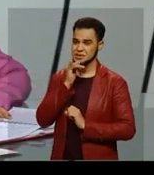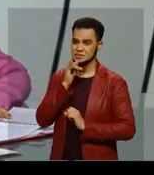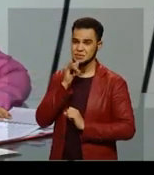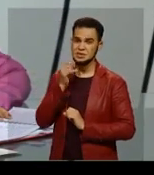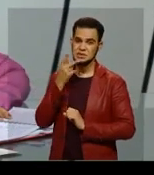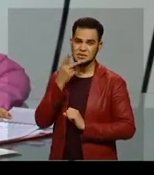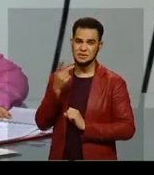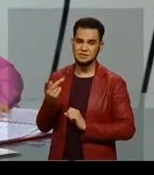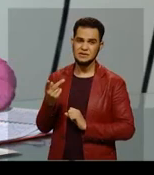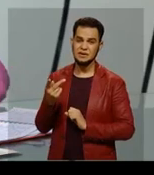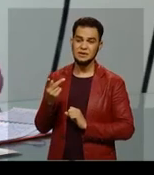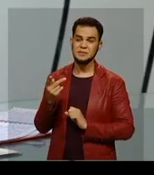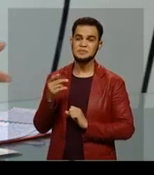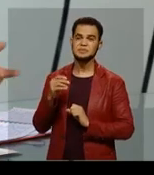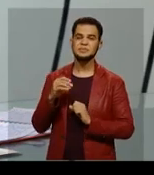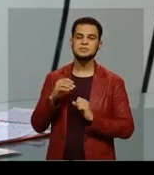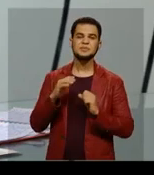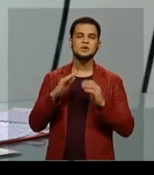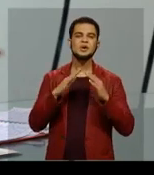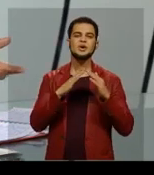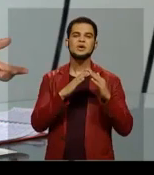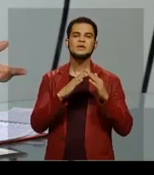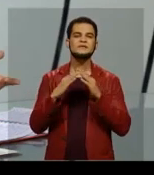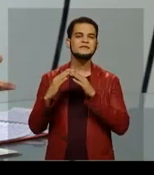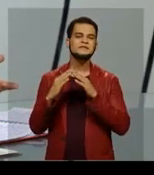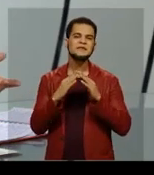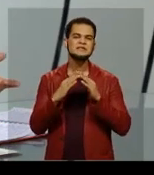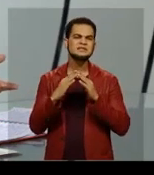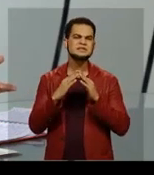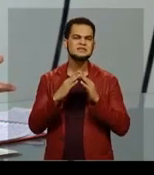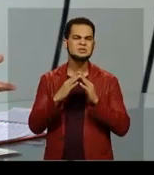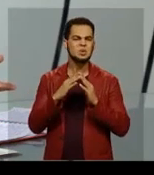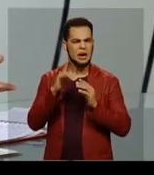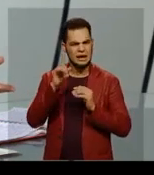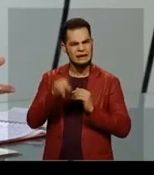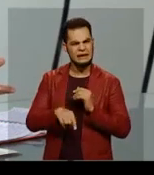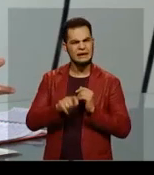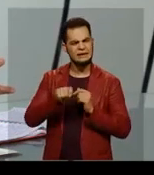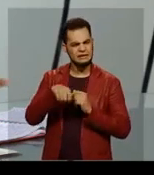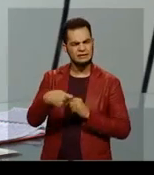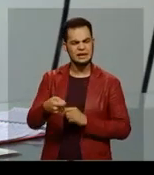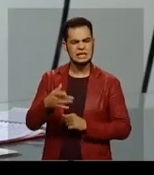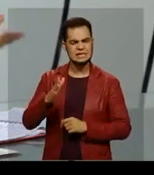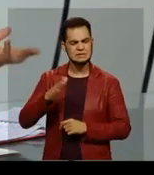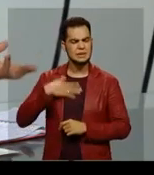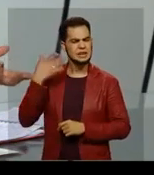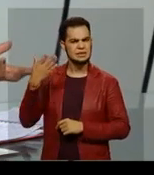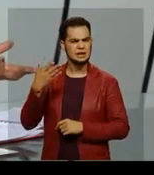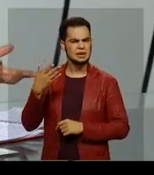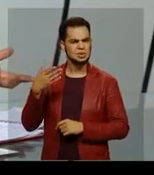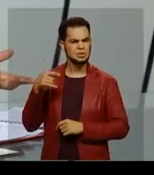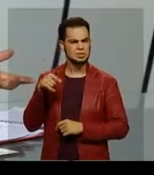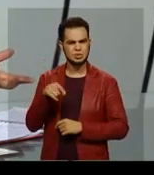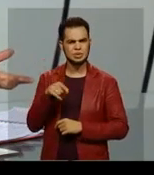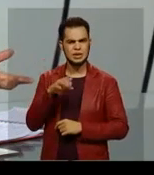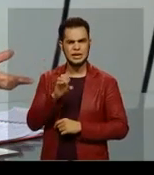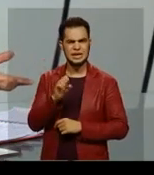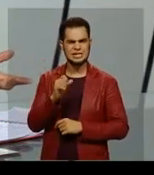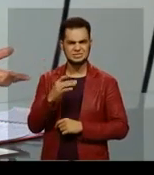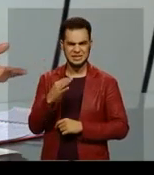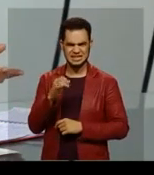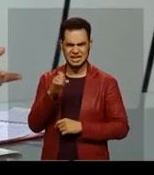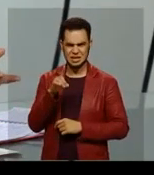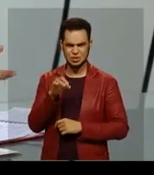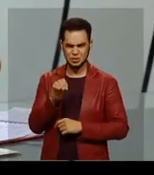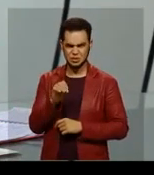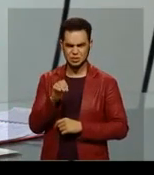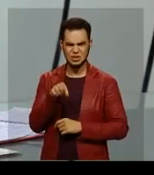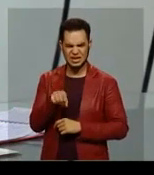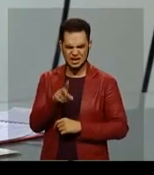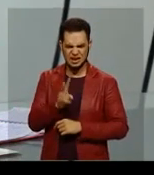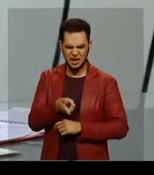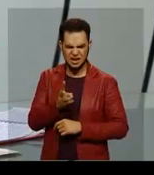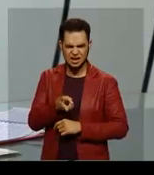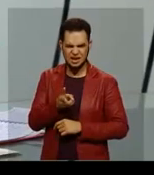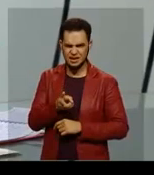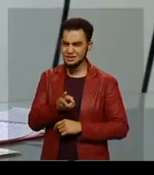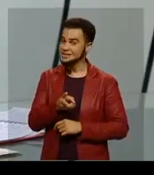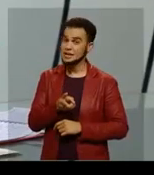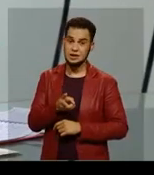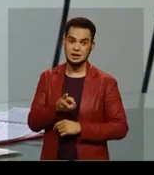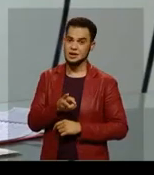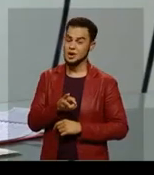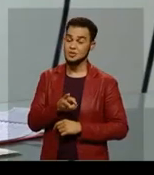perguntar se o vizinho é espantado, isso é uma característica dele, né? Ou ele ficou espantado? Aí teve